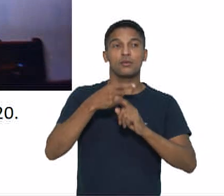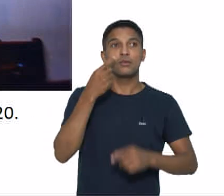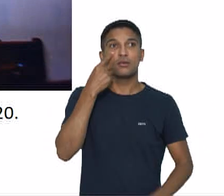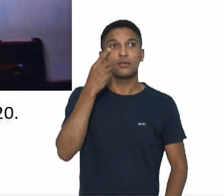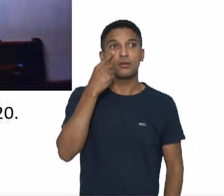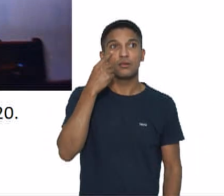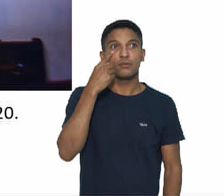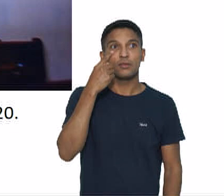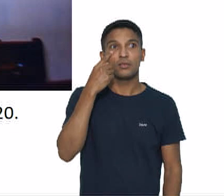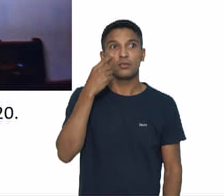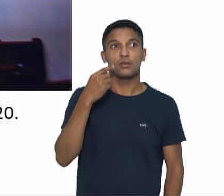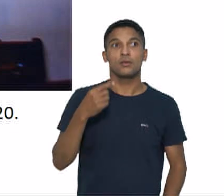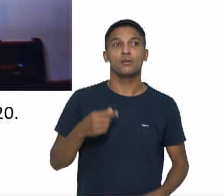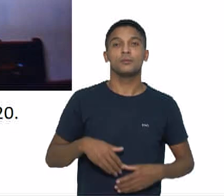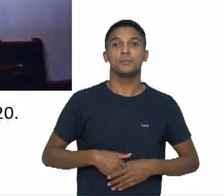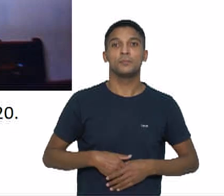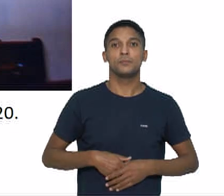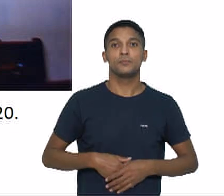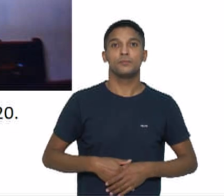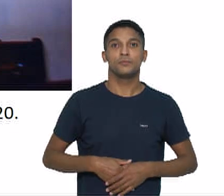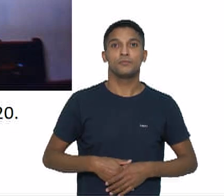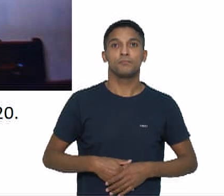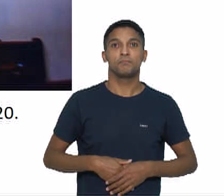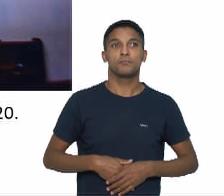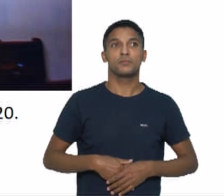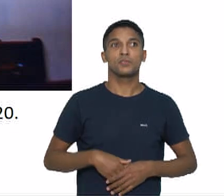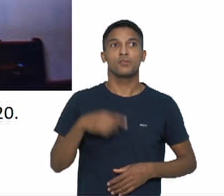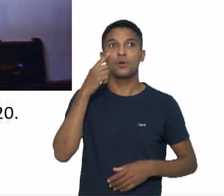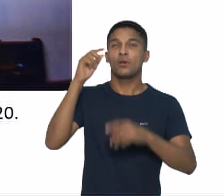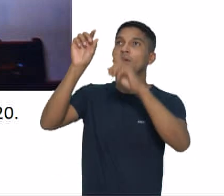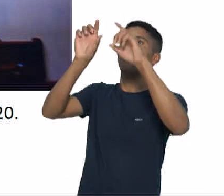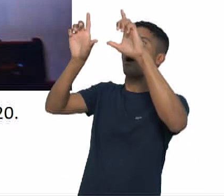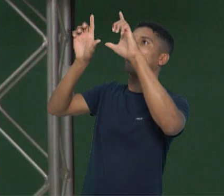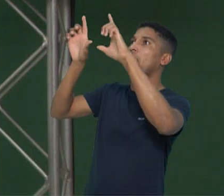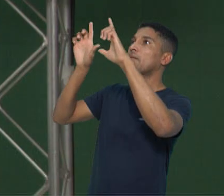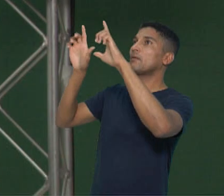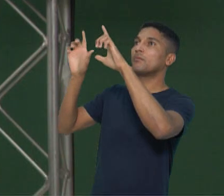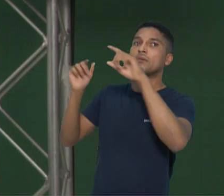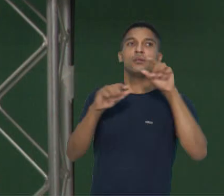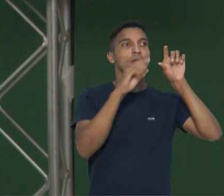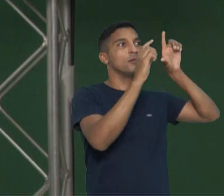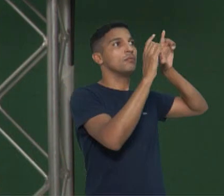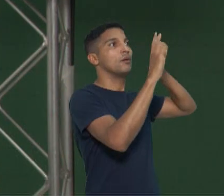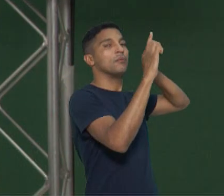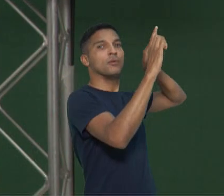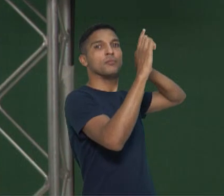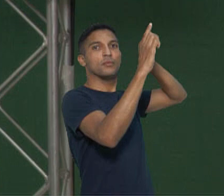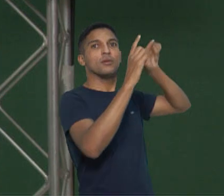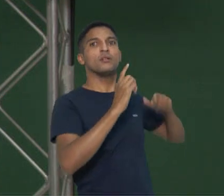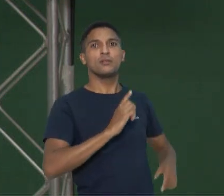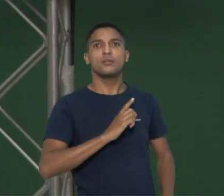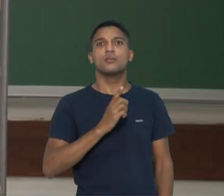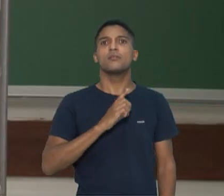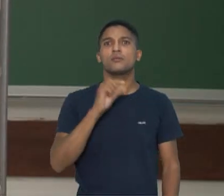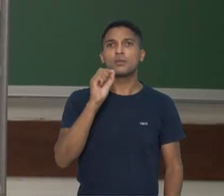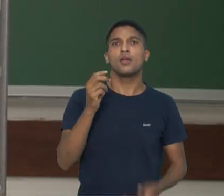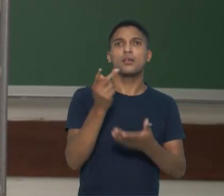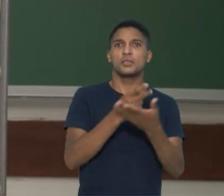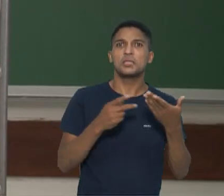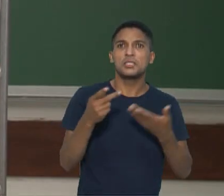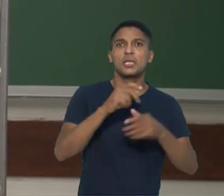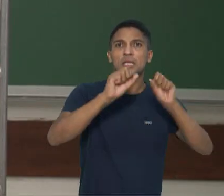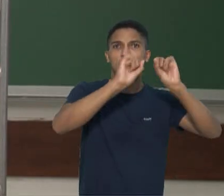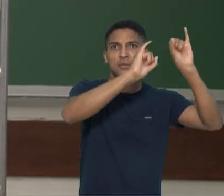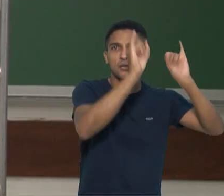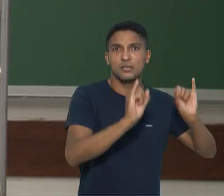quadros, inclusive, né? Quadros que representam também que tem figuras ali. Gente, por que é que eles